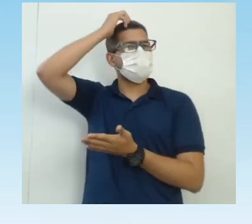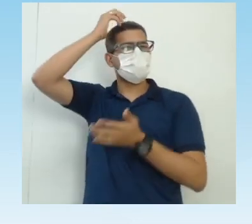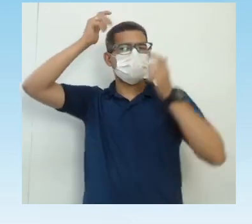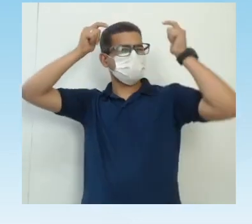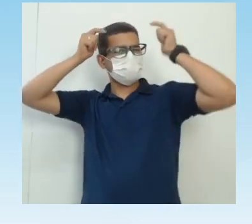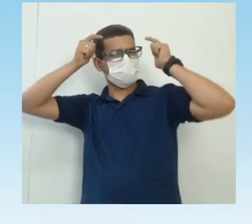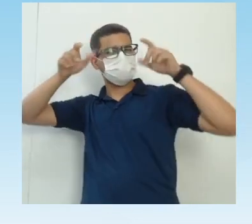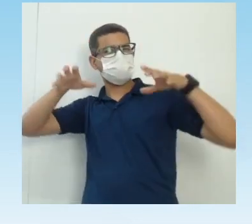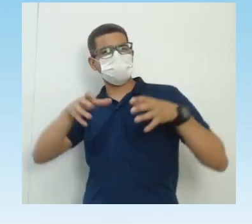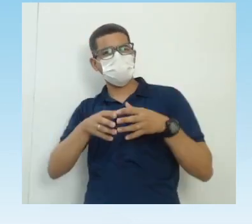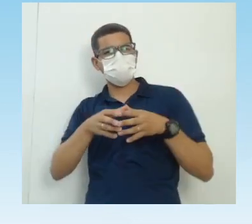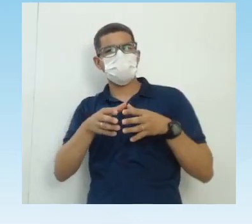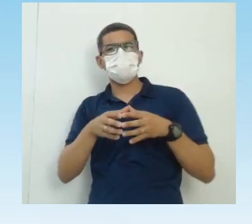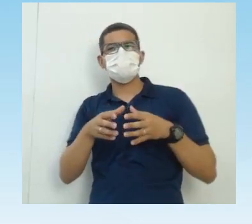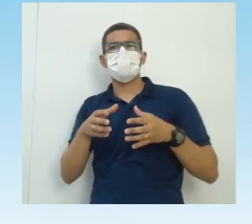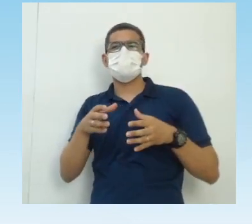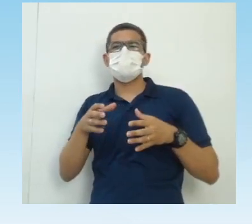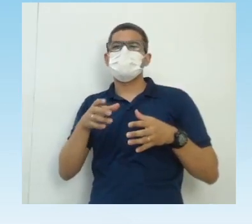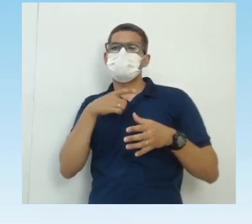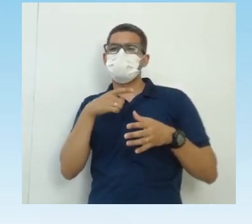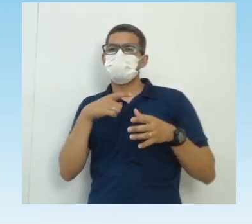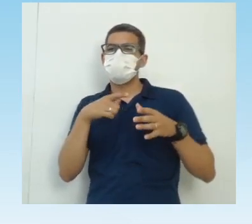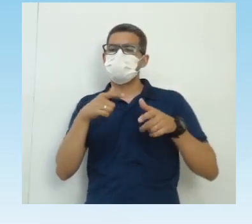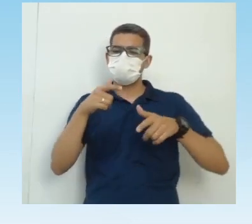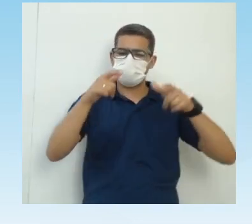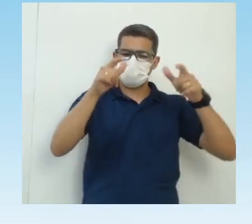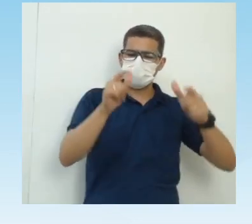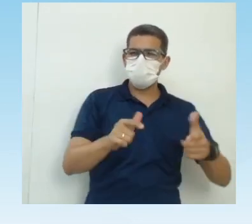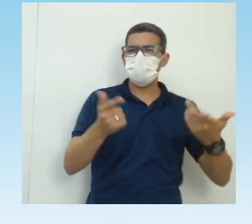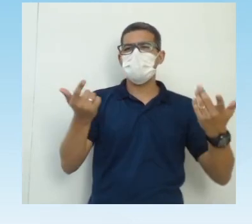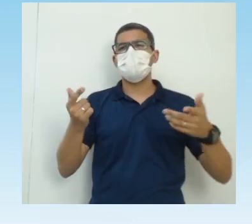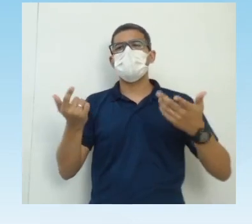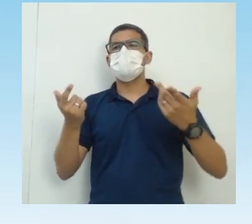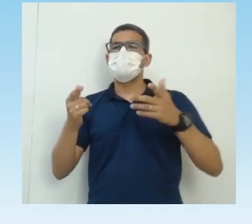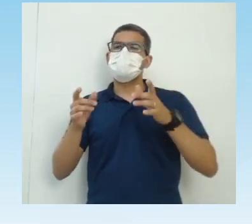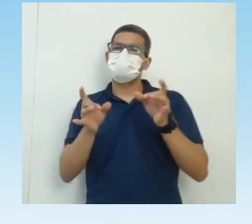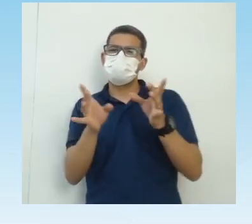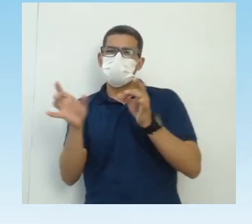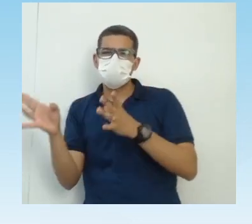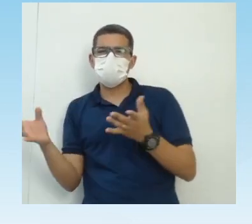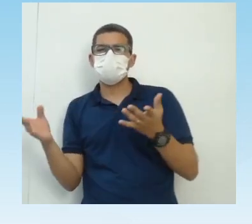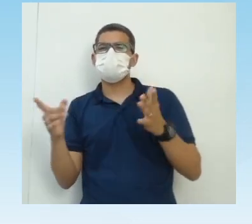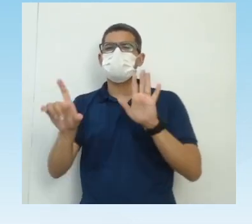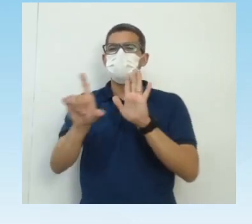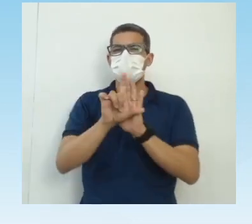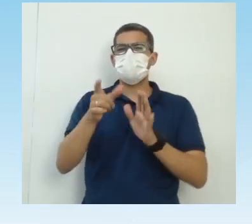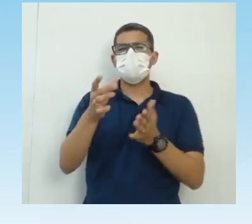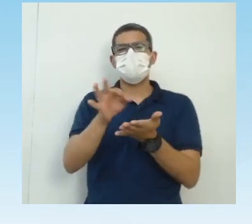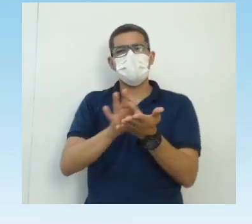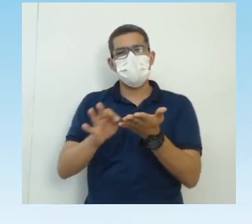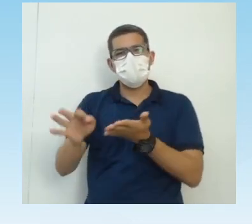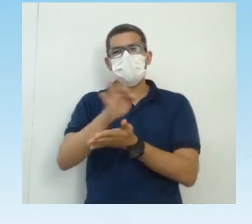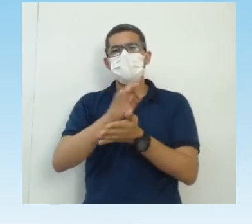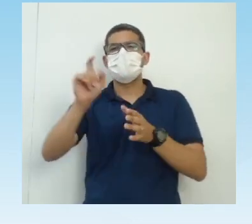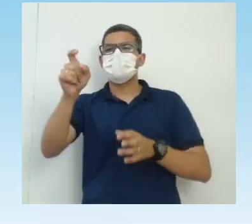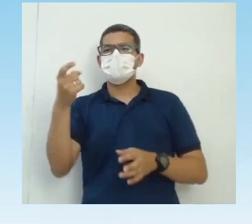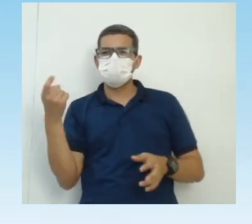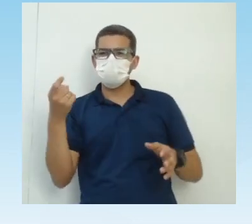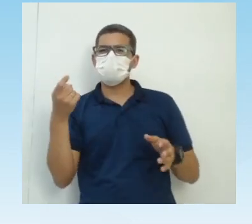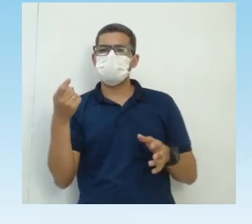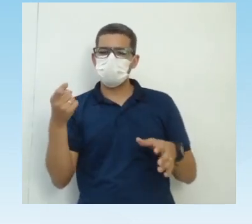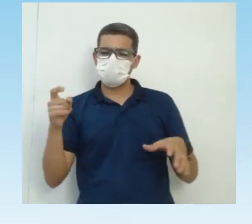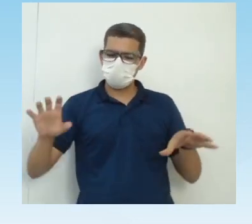unificando territórios, mercados, leis, moedas e tributos, o poder político se concentrou nos